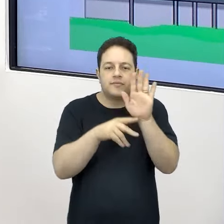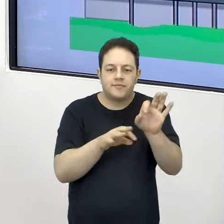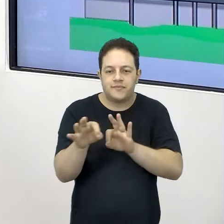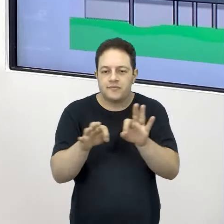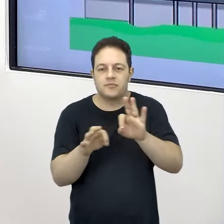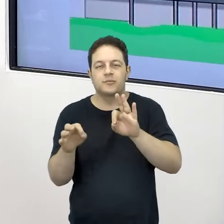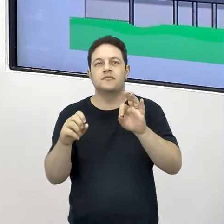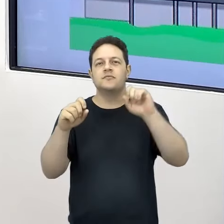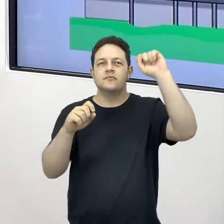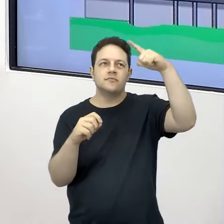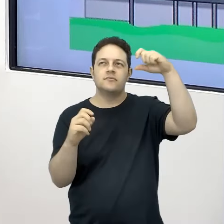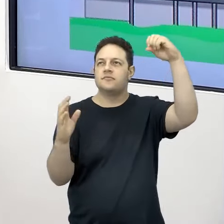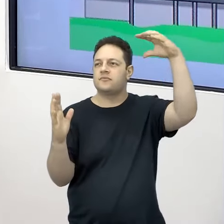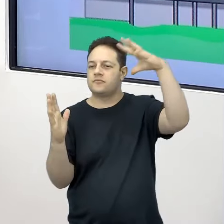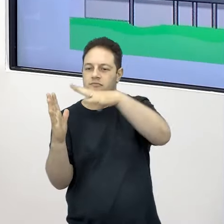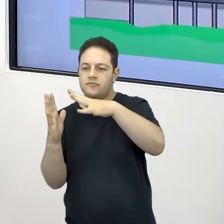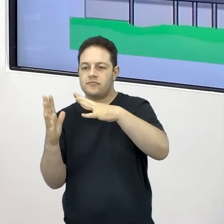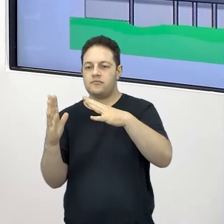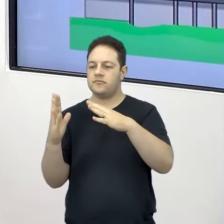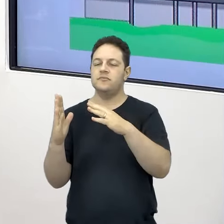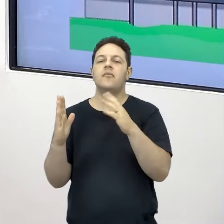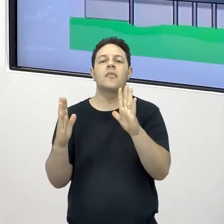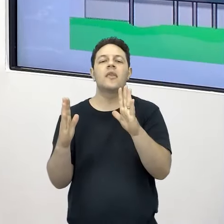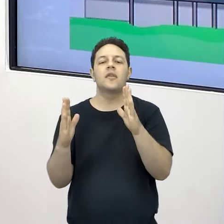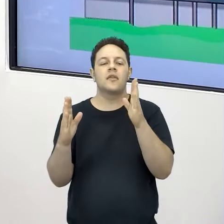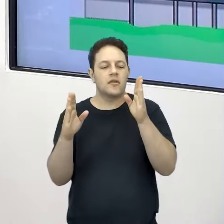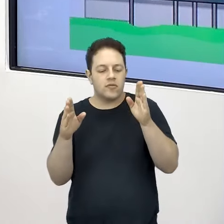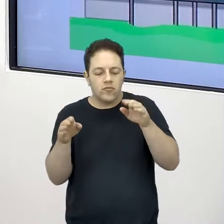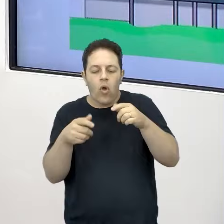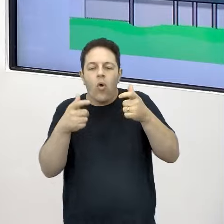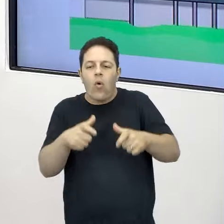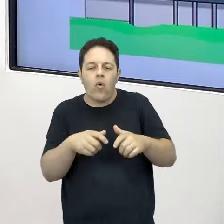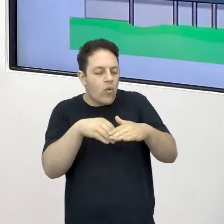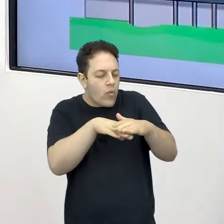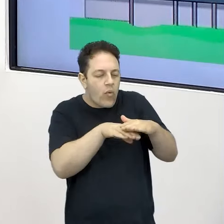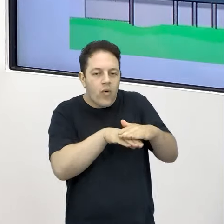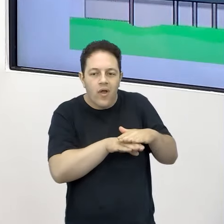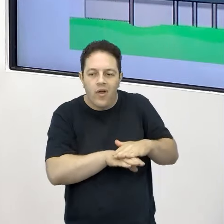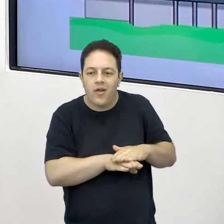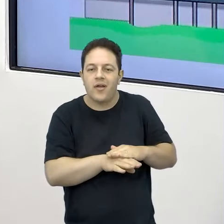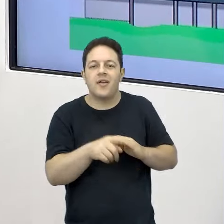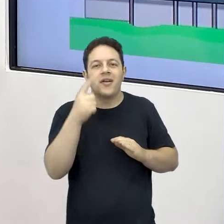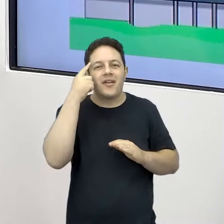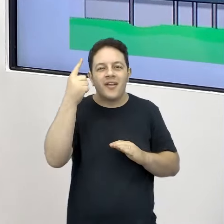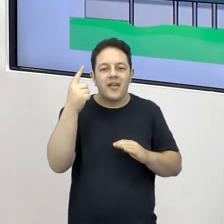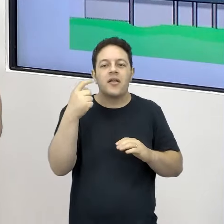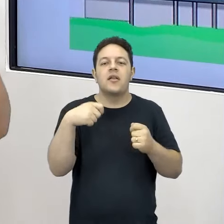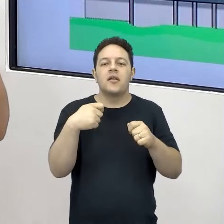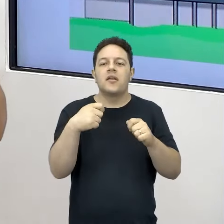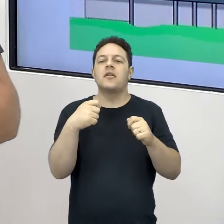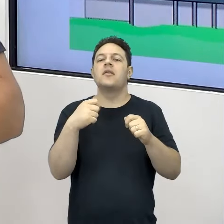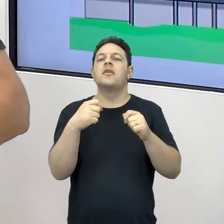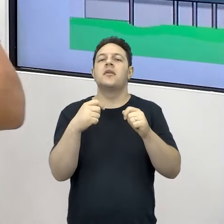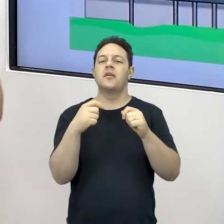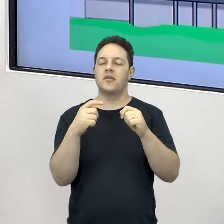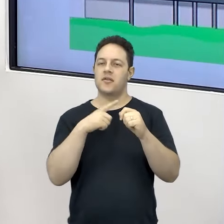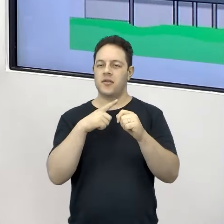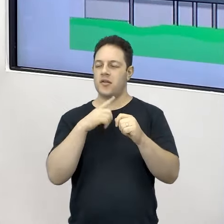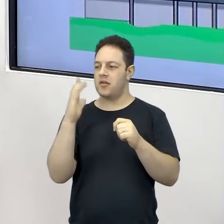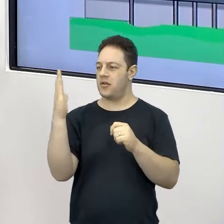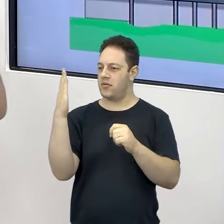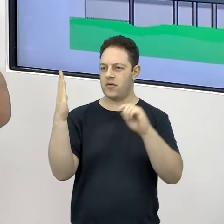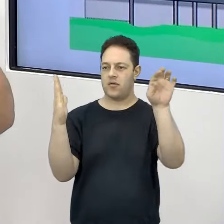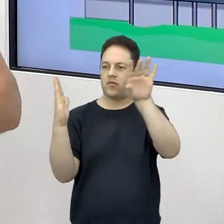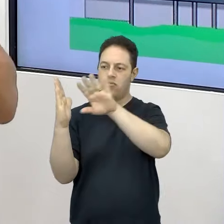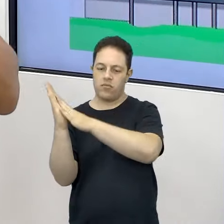luz solar, mas eu tenho que concentrar isso para um ponto. Eu lembrei daquela ideia lá do Magno de concentrar isso com um espelho parabólico, vou rever